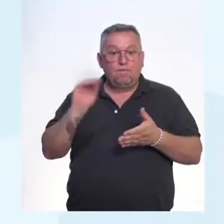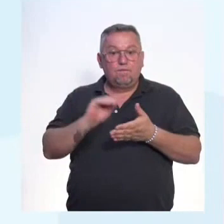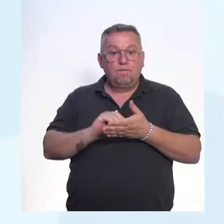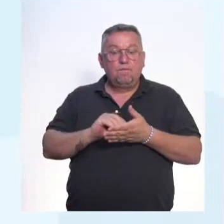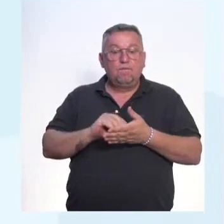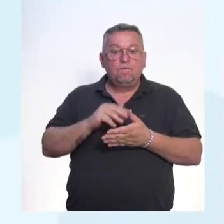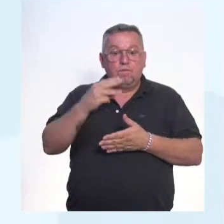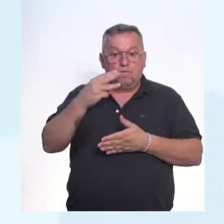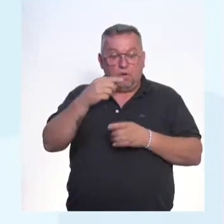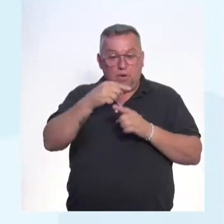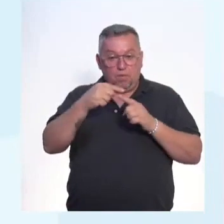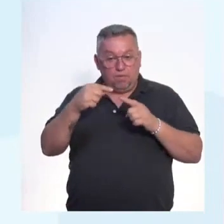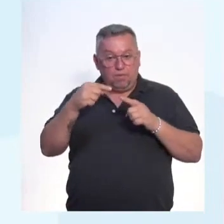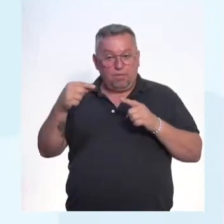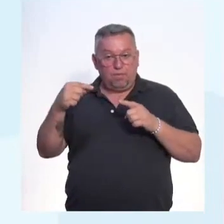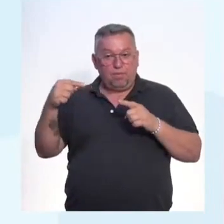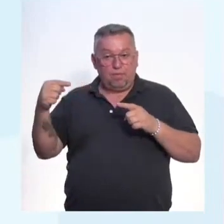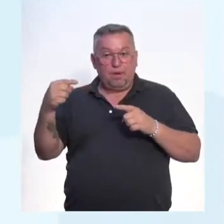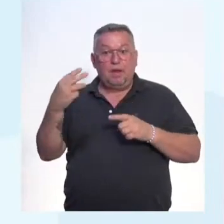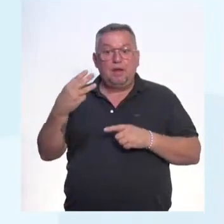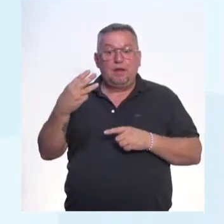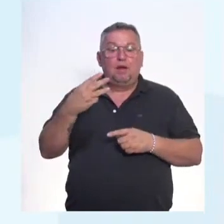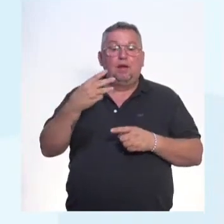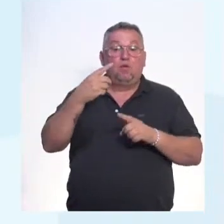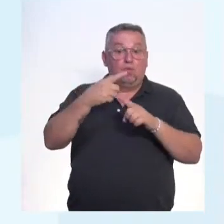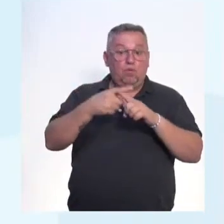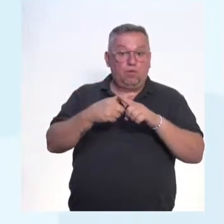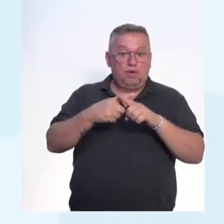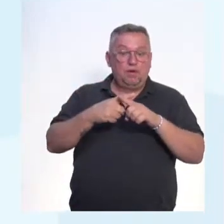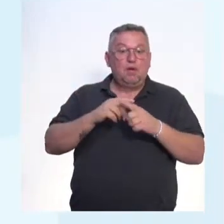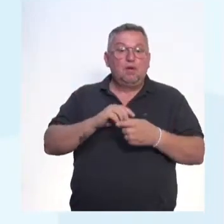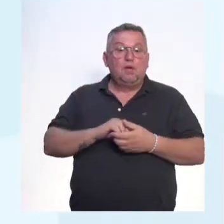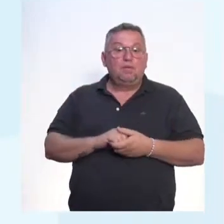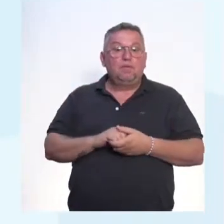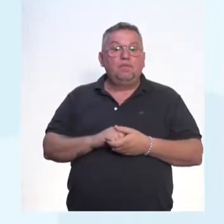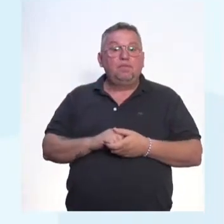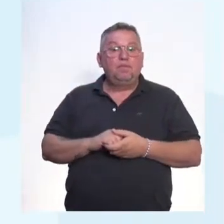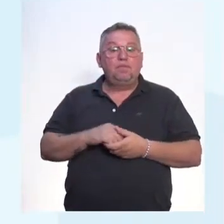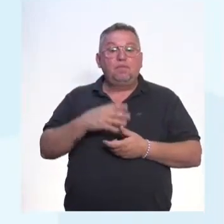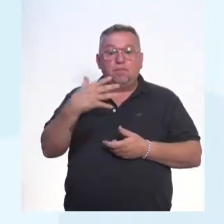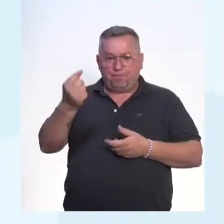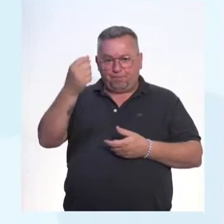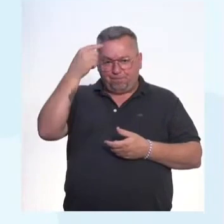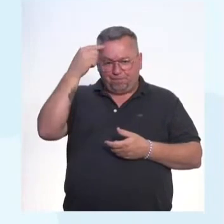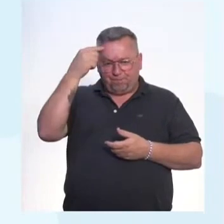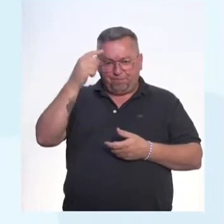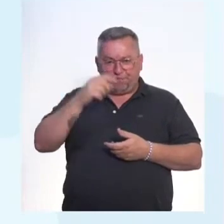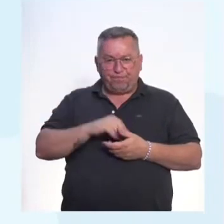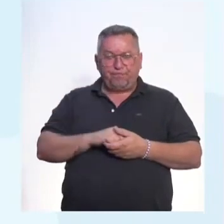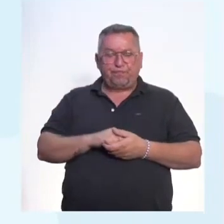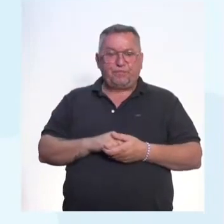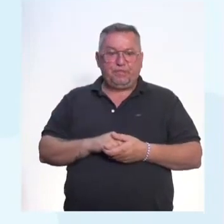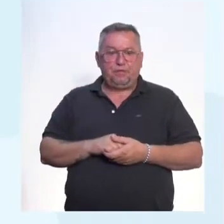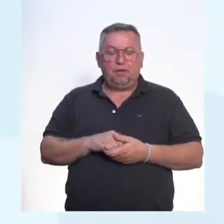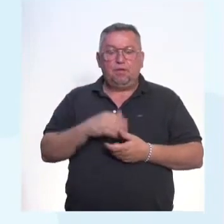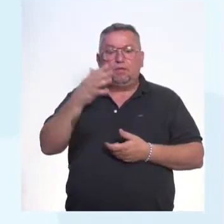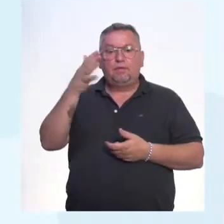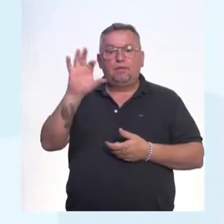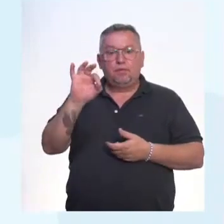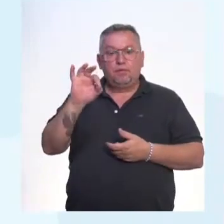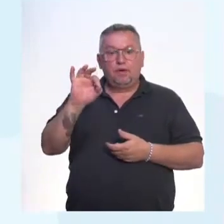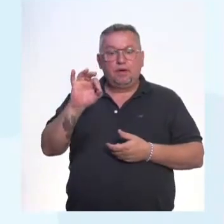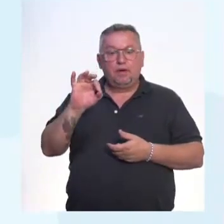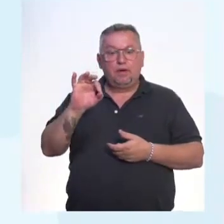os 3 tracinhos, multiplicando, e vamos pensar agora, né? Muito bem. Dos 10